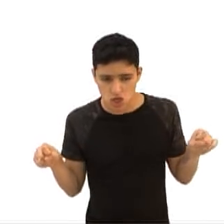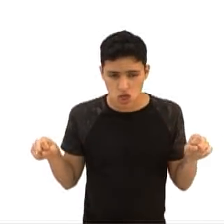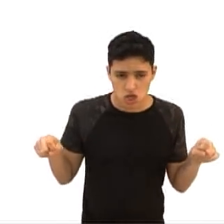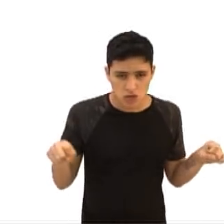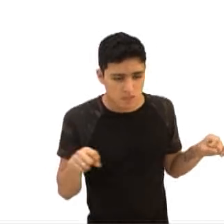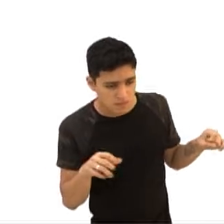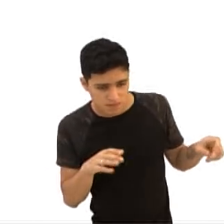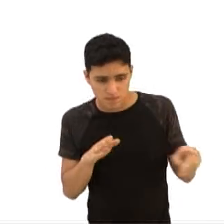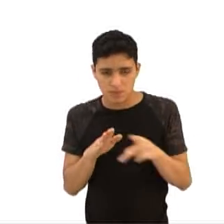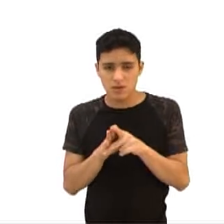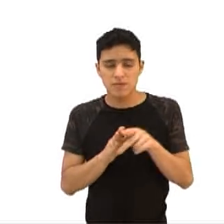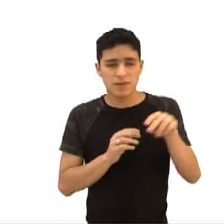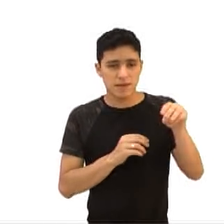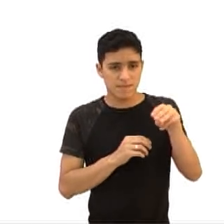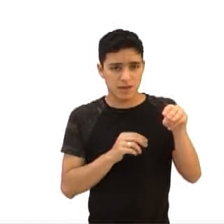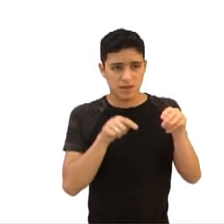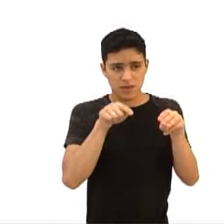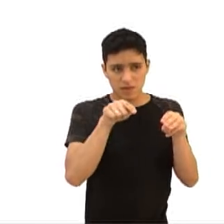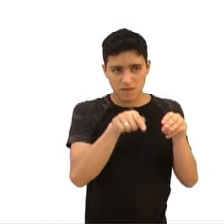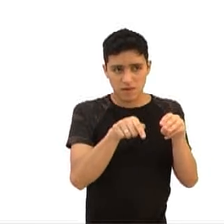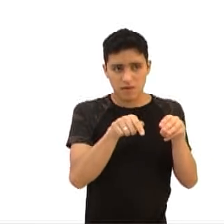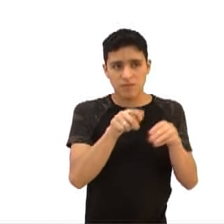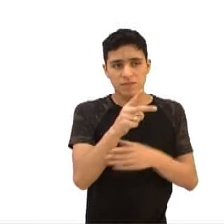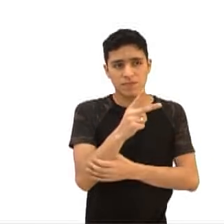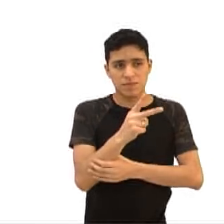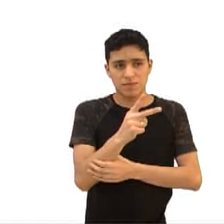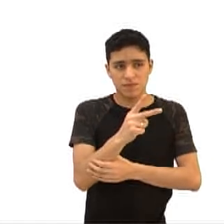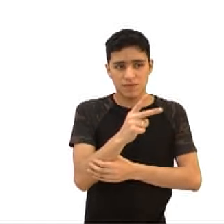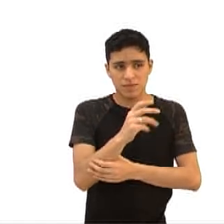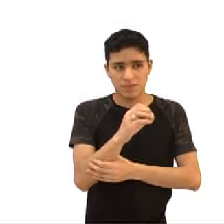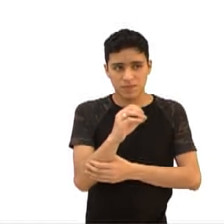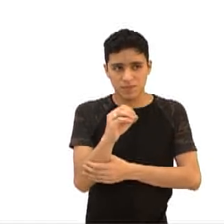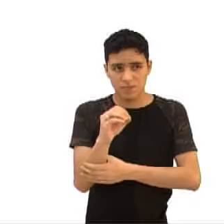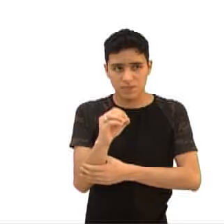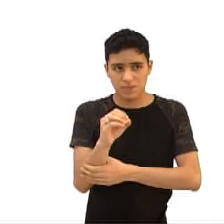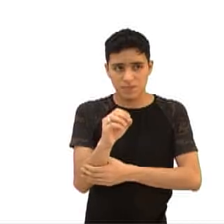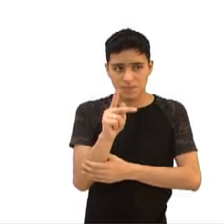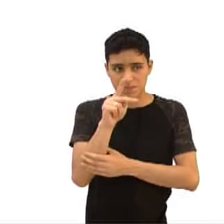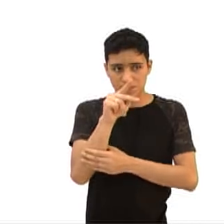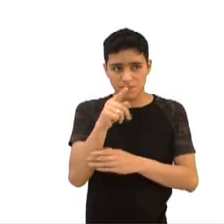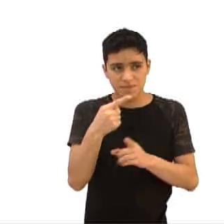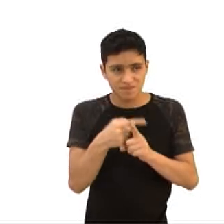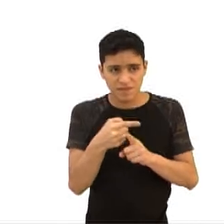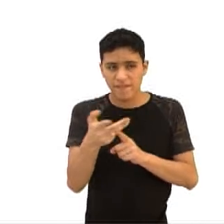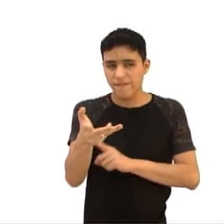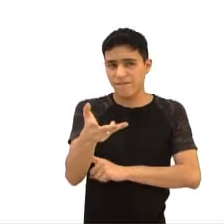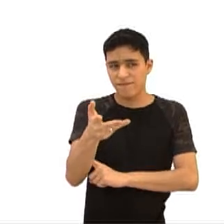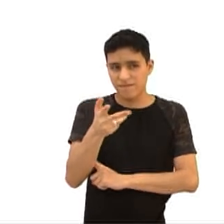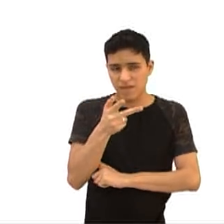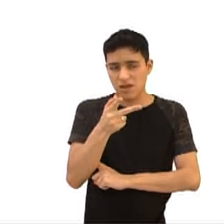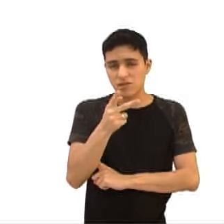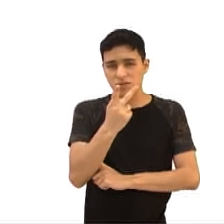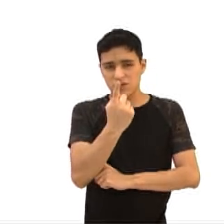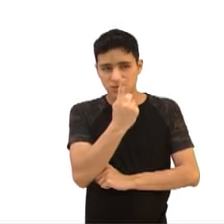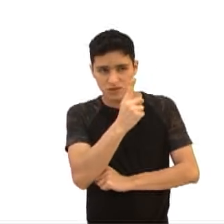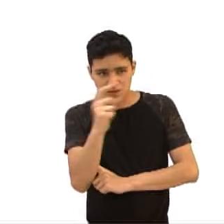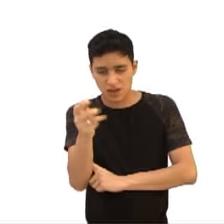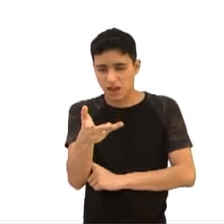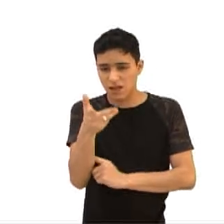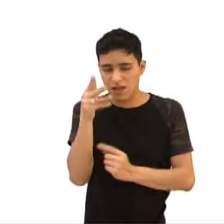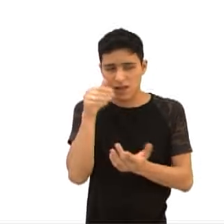moto de massa igual a 200 kg, somando motociclista e moto, com velocidade de 18 km por hora, acelera até